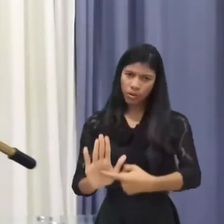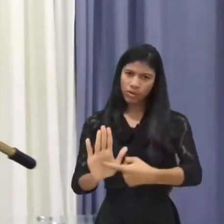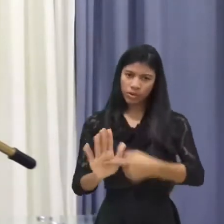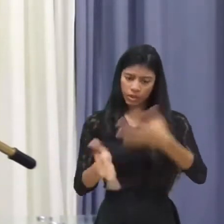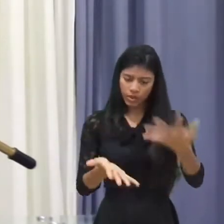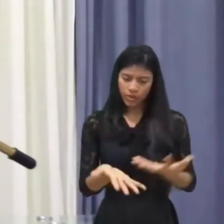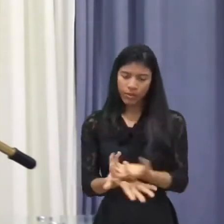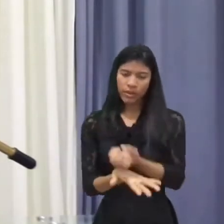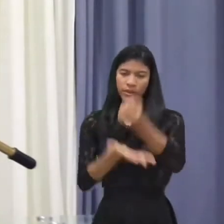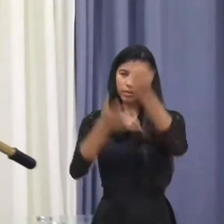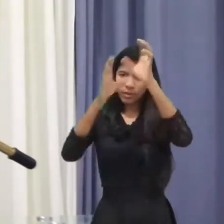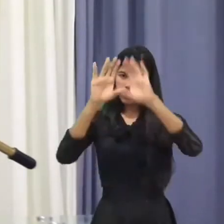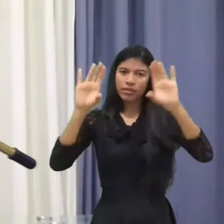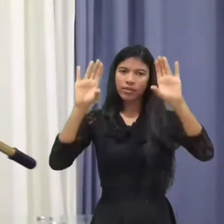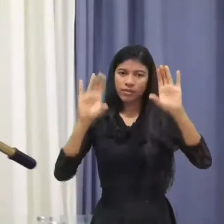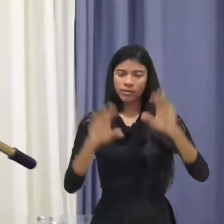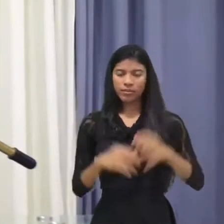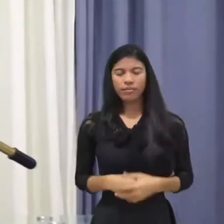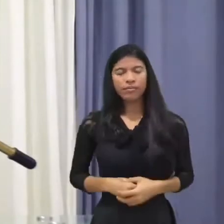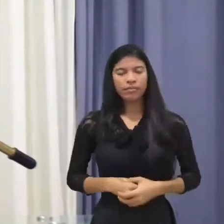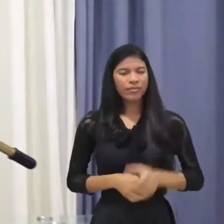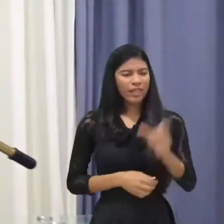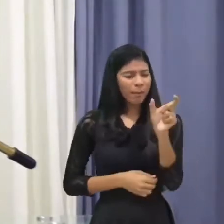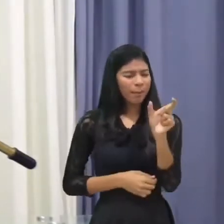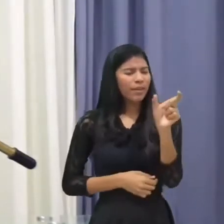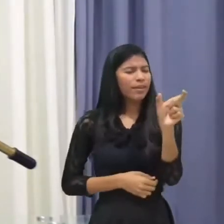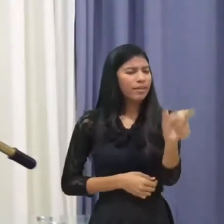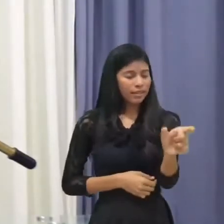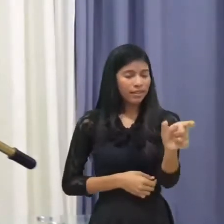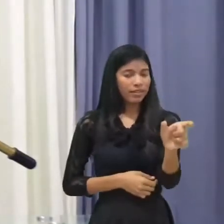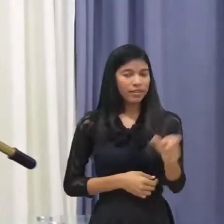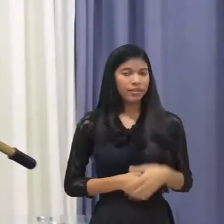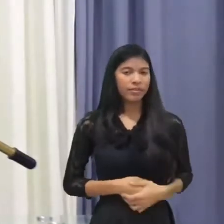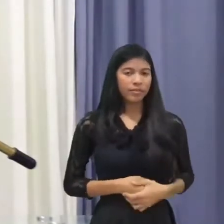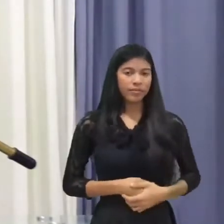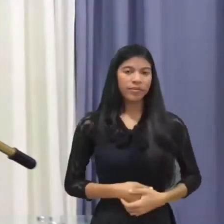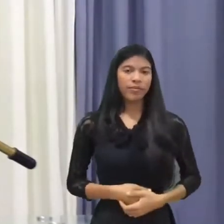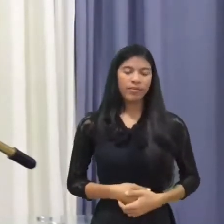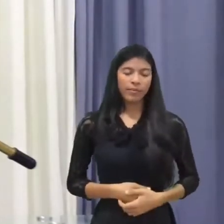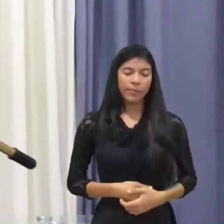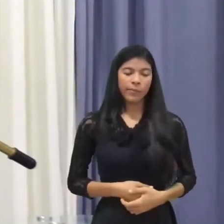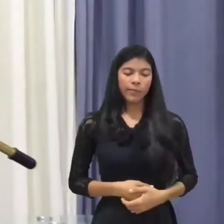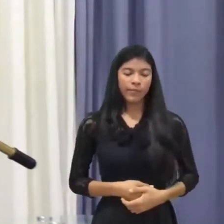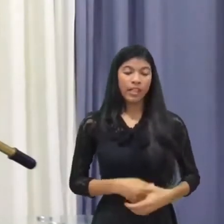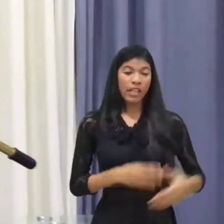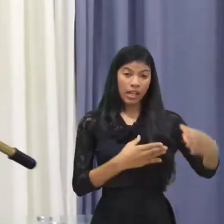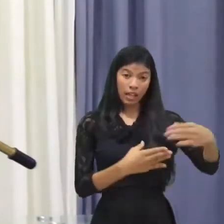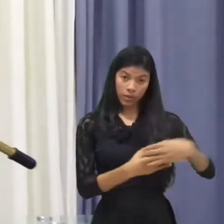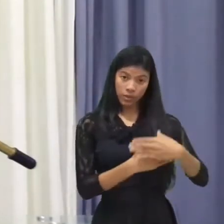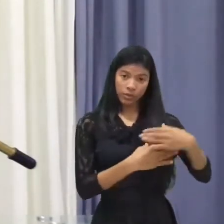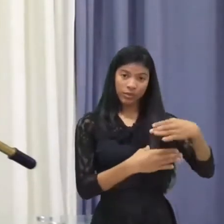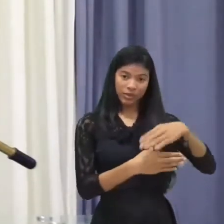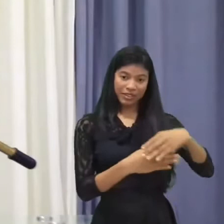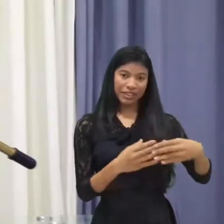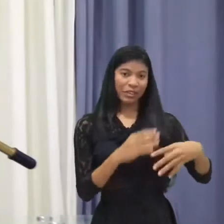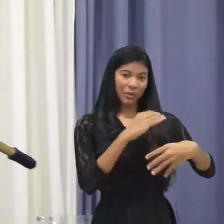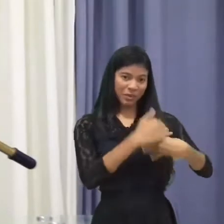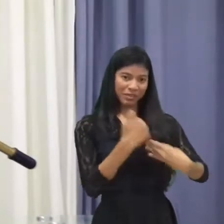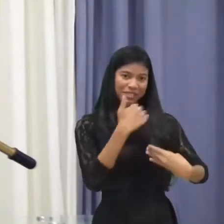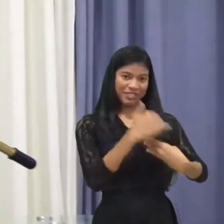Uma palavra, não é, que nos adverte a estarmos preparados,